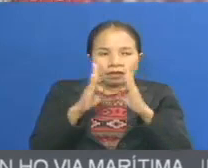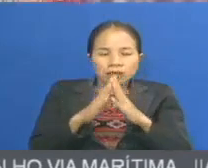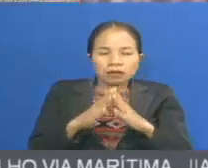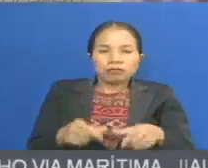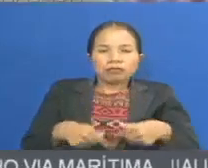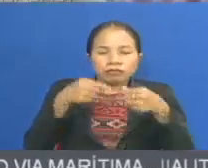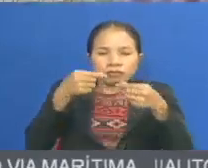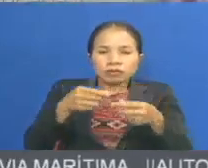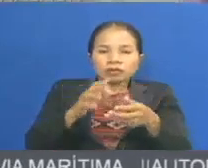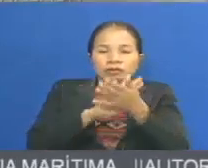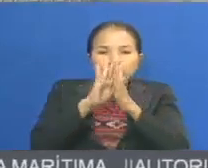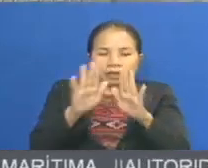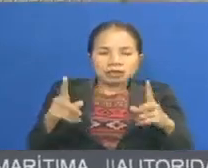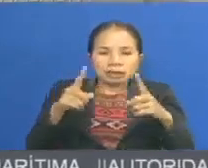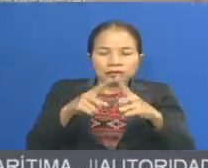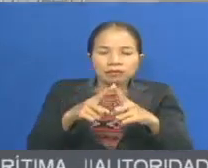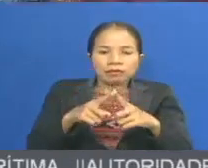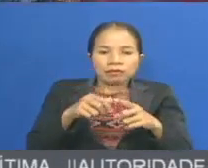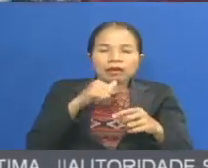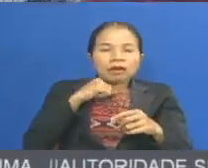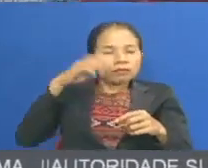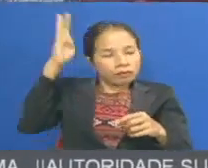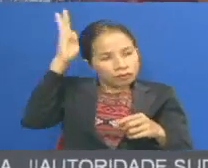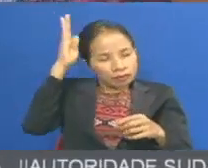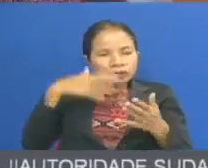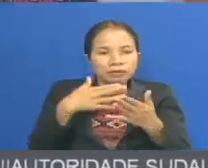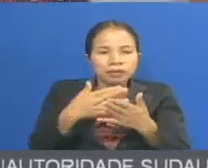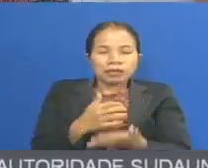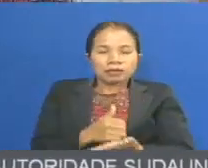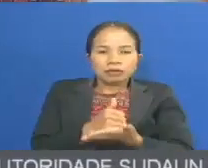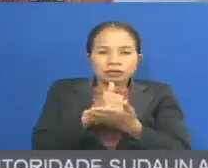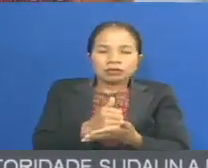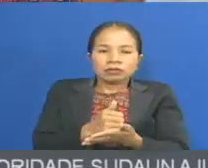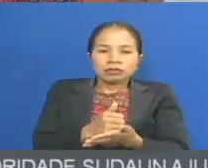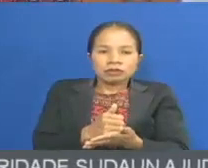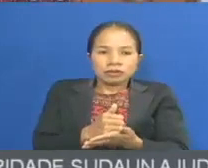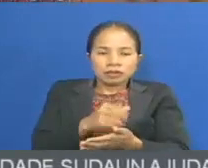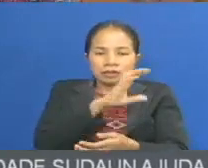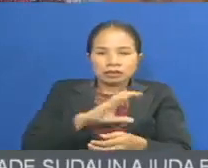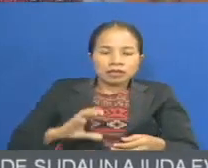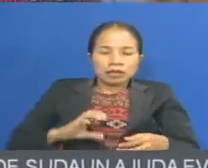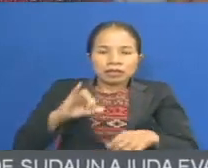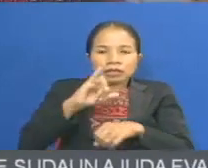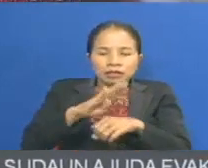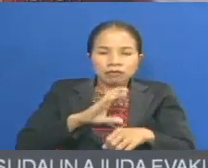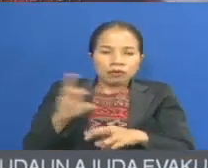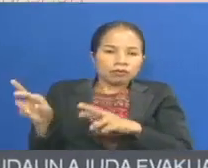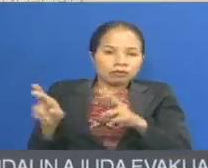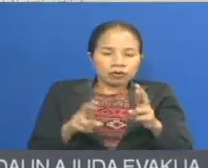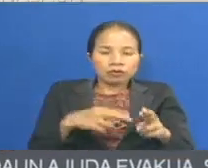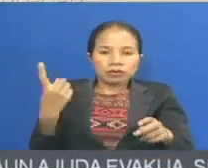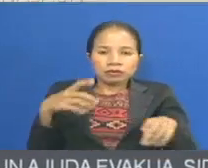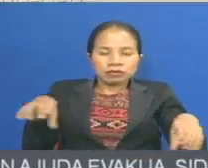haraik duni benção, ba bibi atandiak. Nebe, a tu serviço será na Diocese Bocau. Tamba ne, pronto, a tu colabora com o